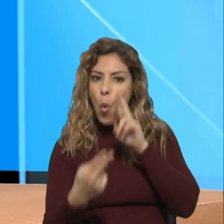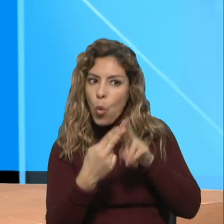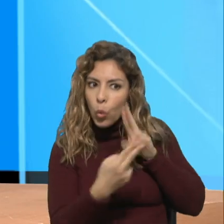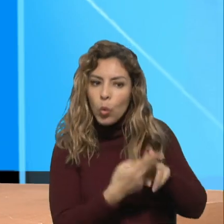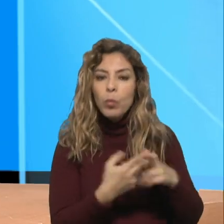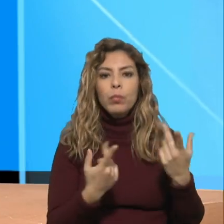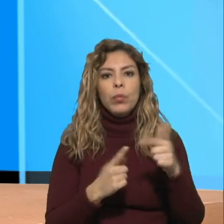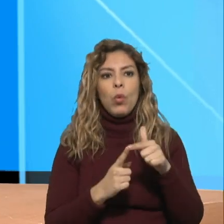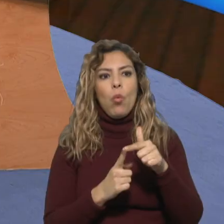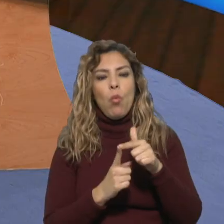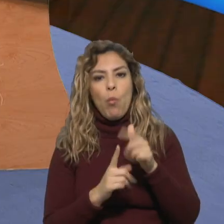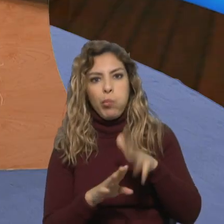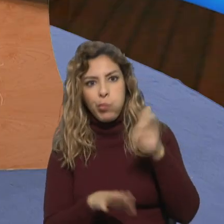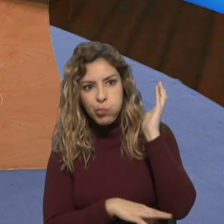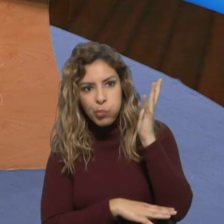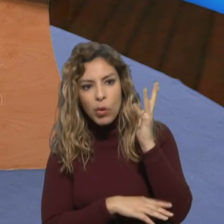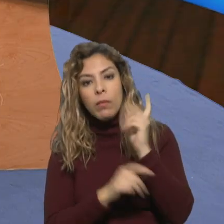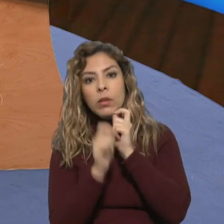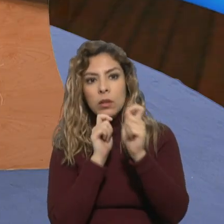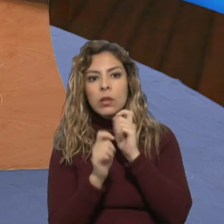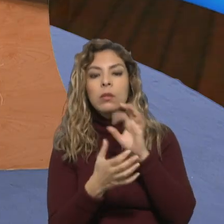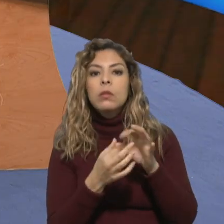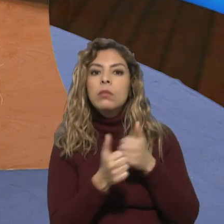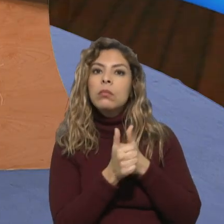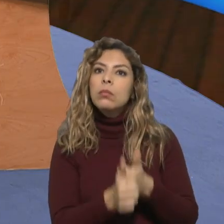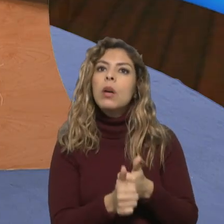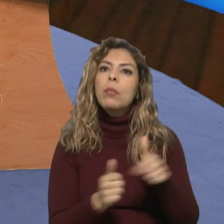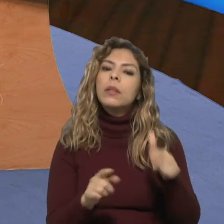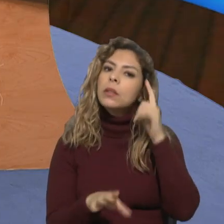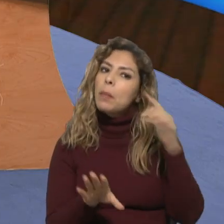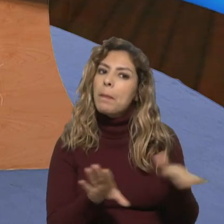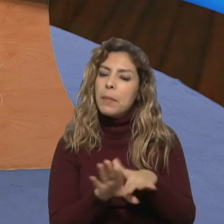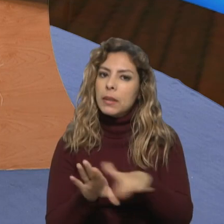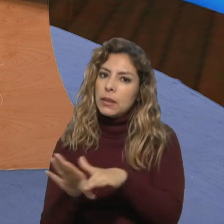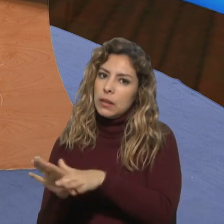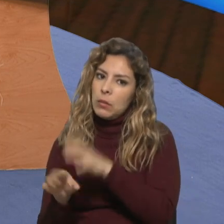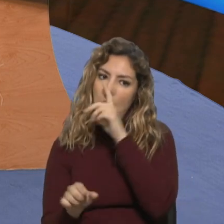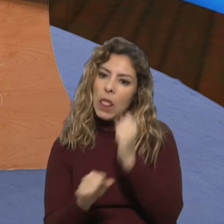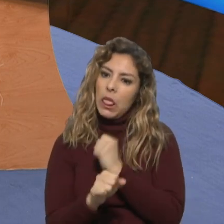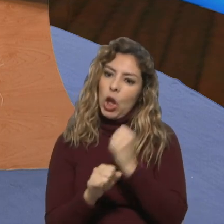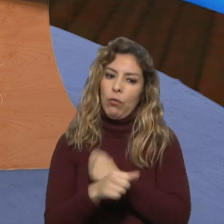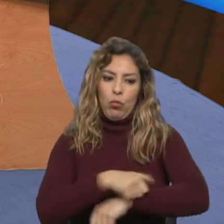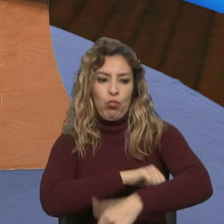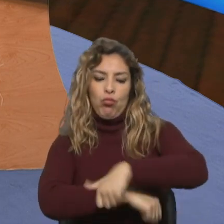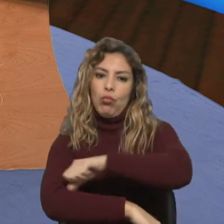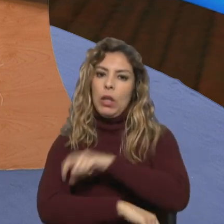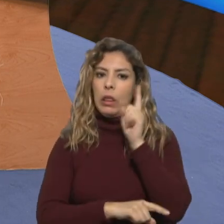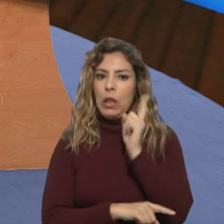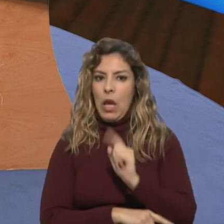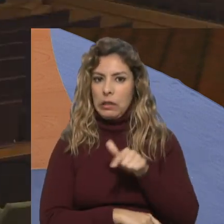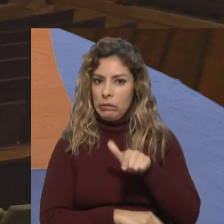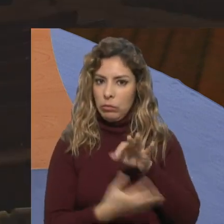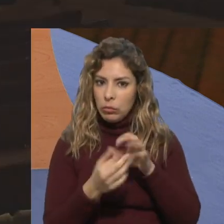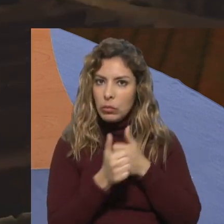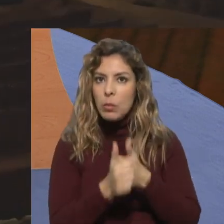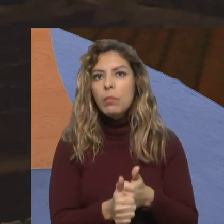conferências, podemos dizer assim, mas em que o foco está na participação ativa de todos os que se juntarem a nós naquele dia. Portanto, é um dia em que nos reunimos